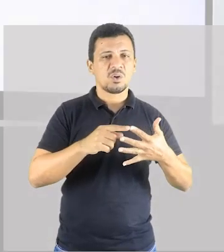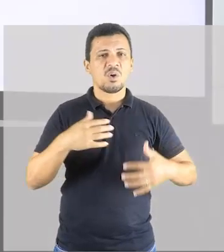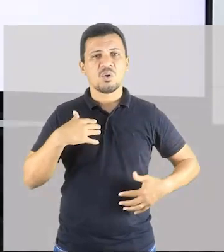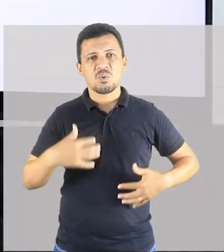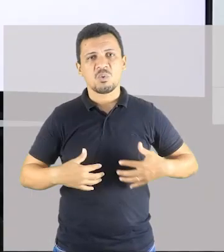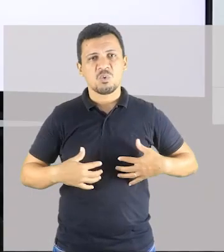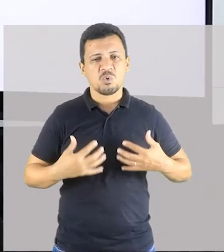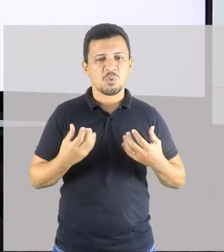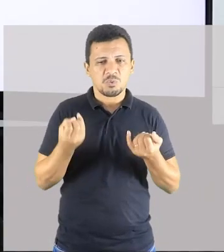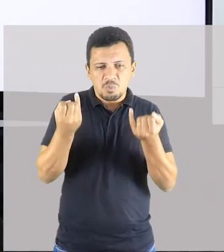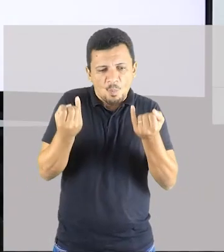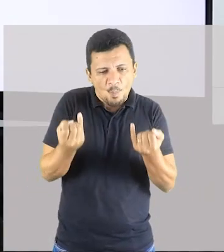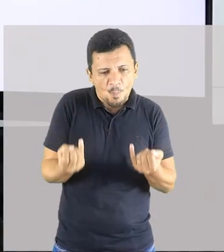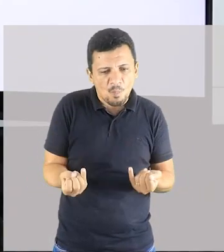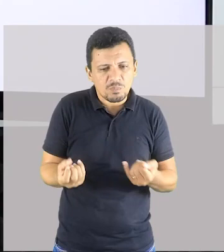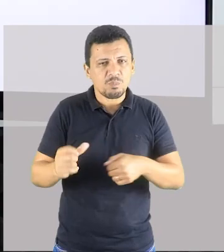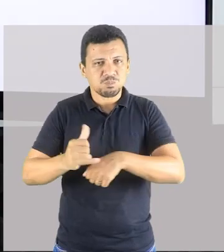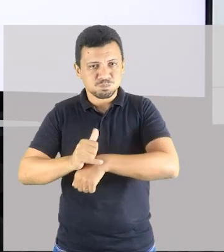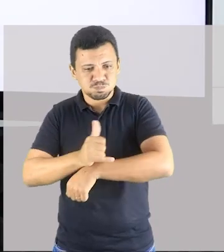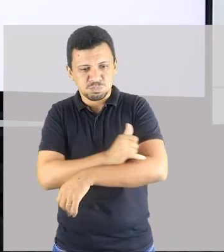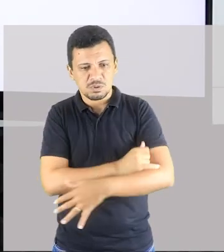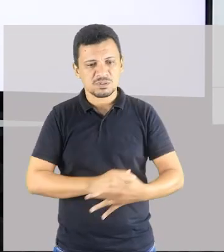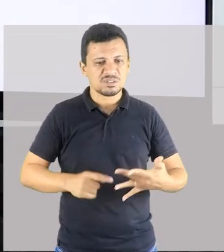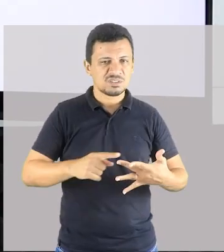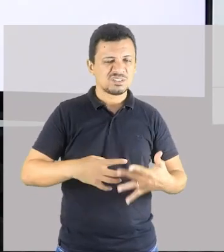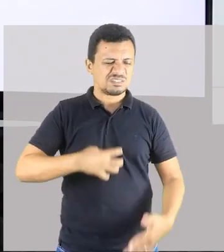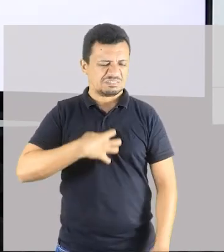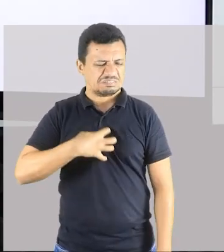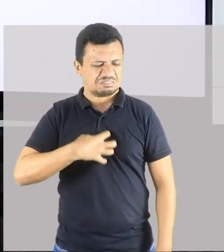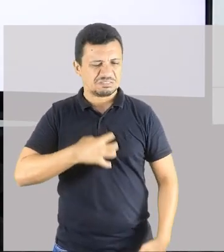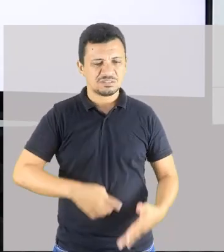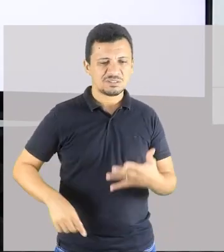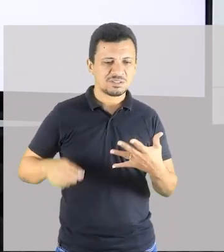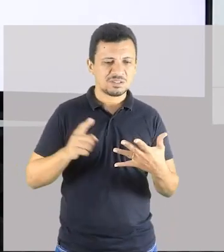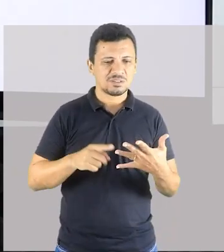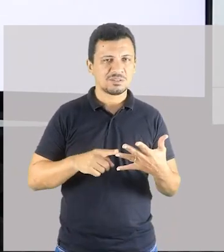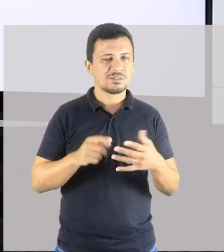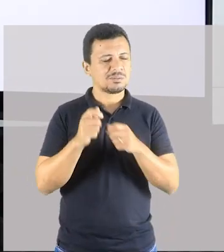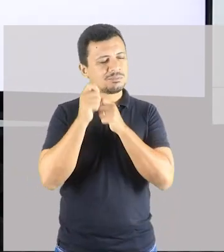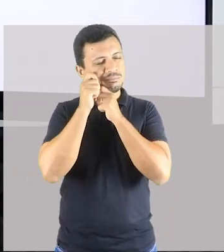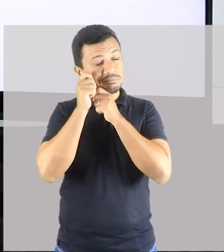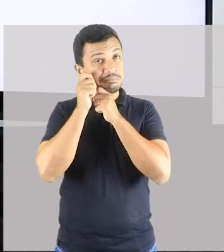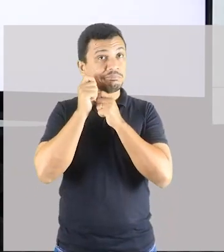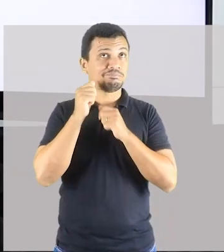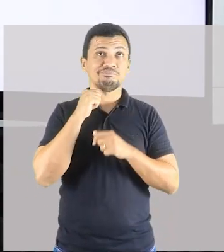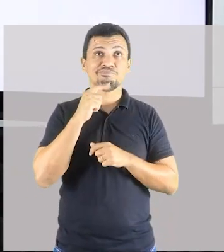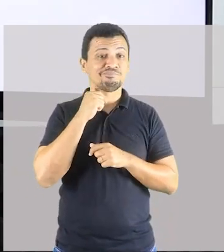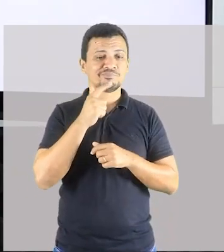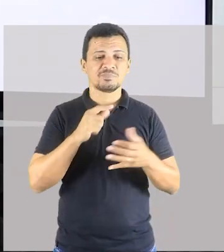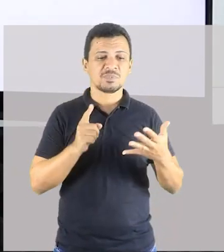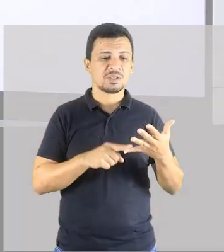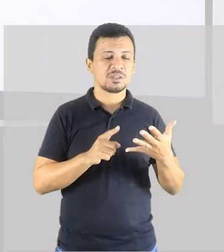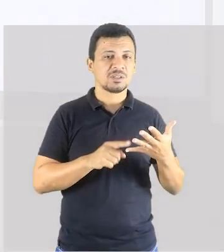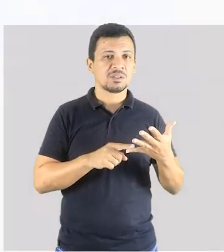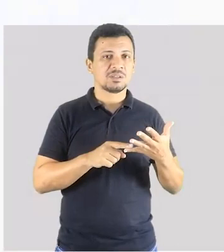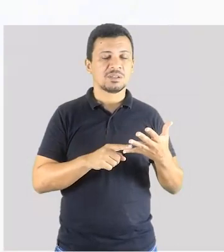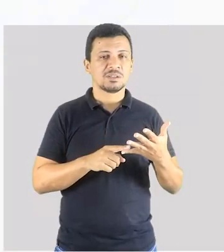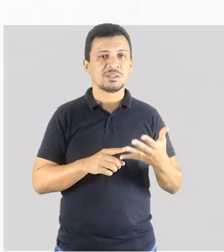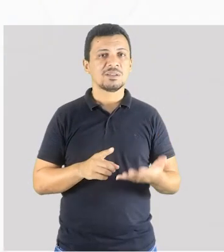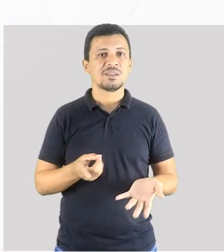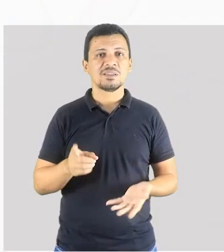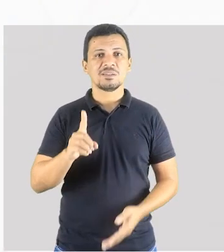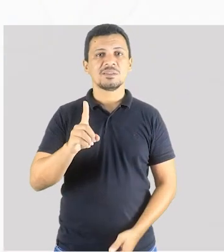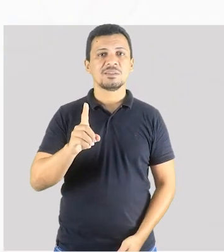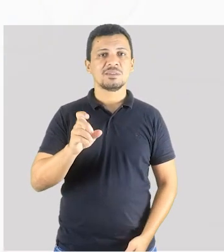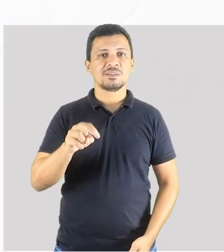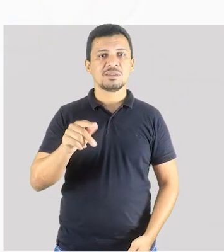muscular severa e obesidade. Letra C, irritabilidade profunda. Letra D, insônia constante. Letra E, dengue. Então, a